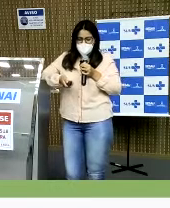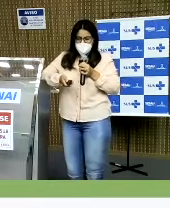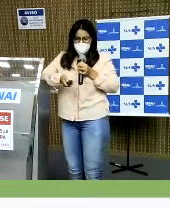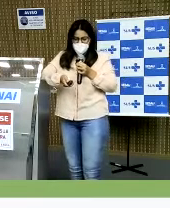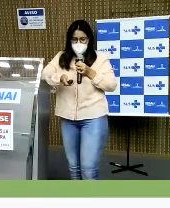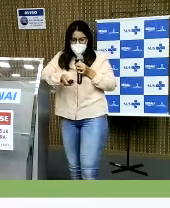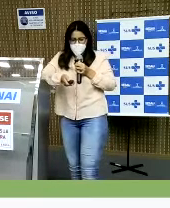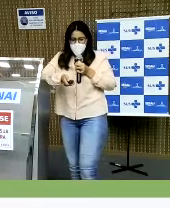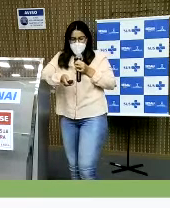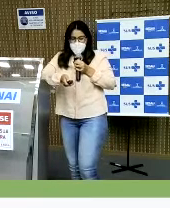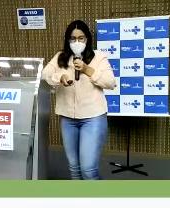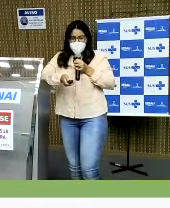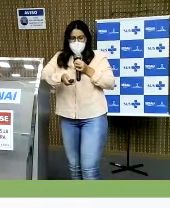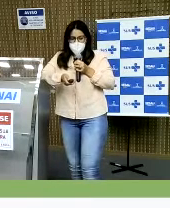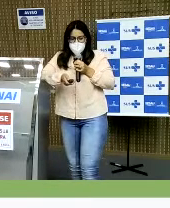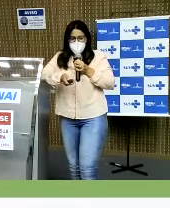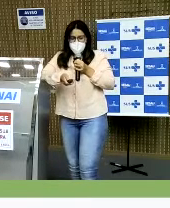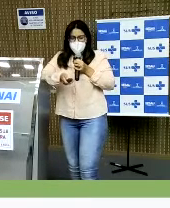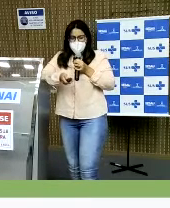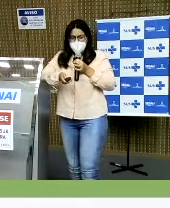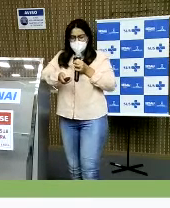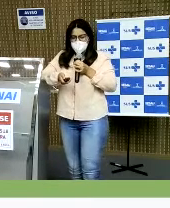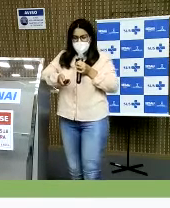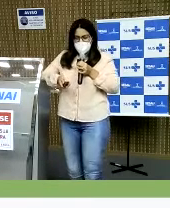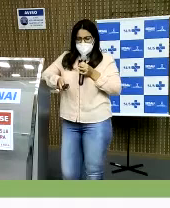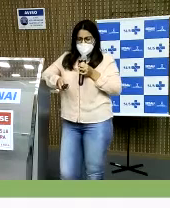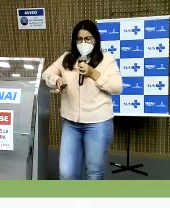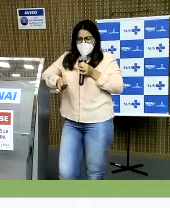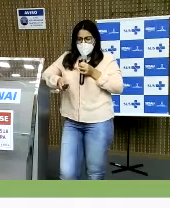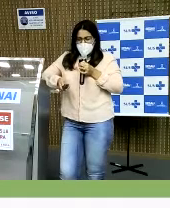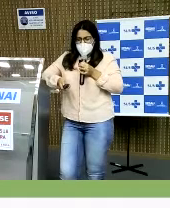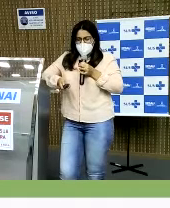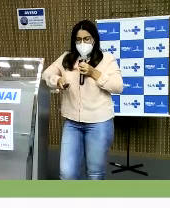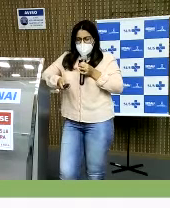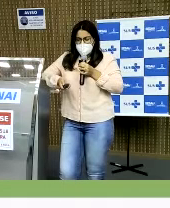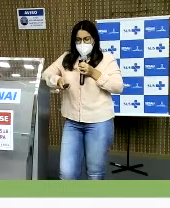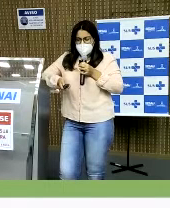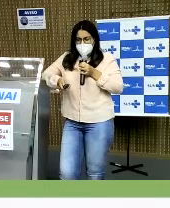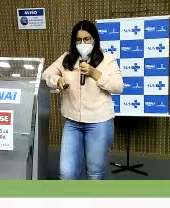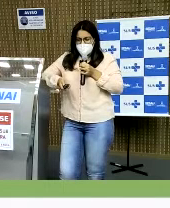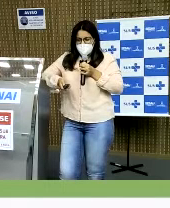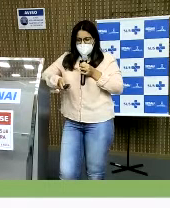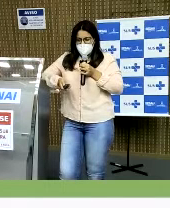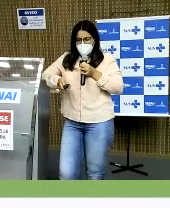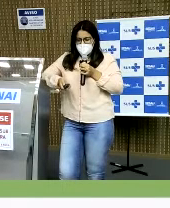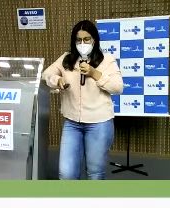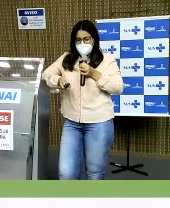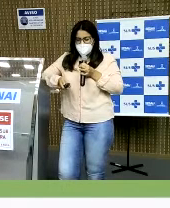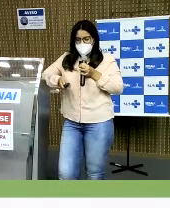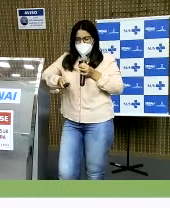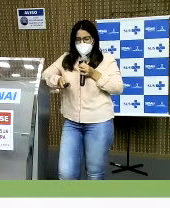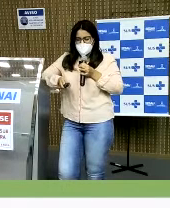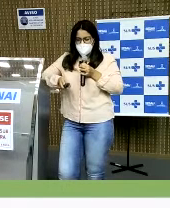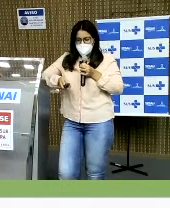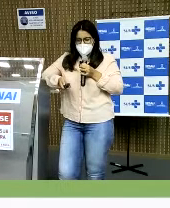das crianças de 0 a 10 anos, num total de 2.065 crianças, foram atendidas 961 em 2020